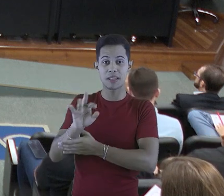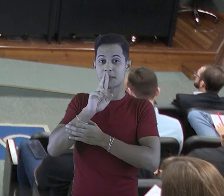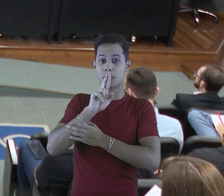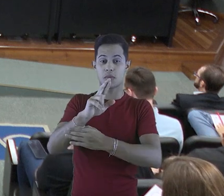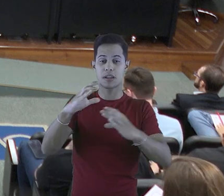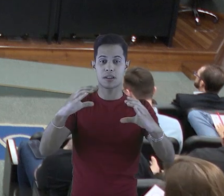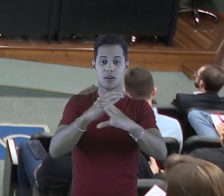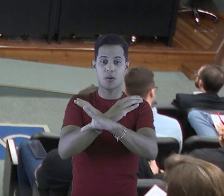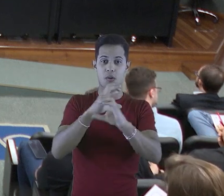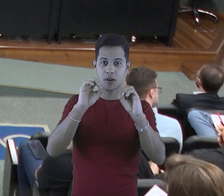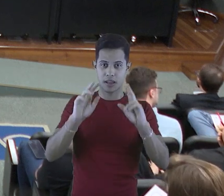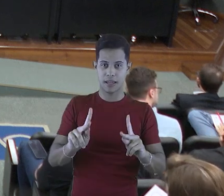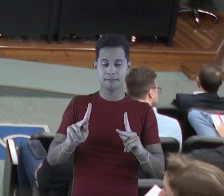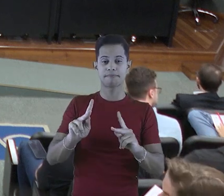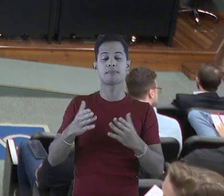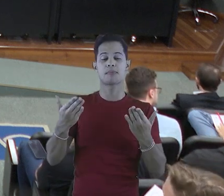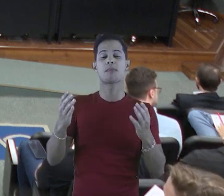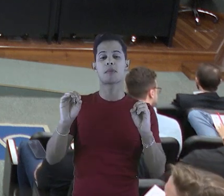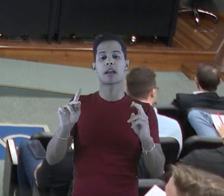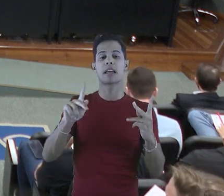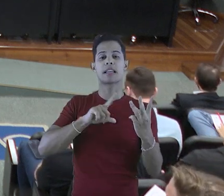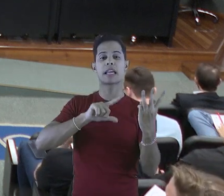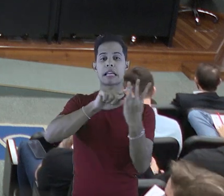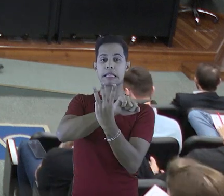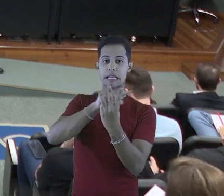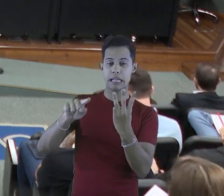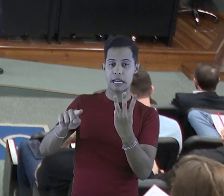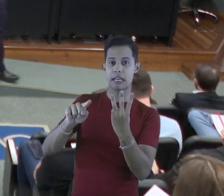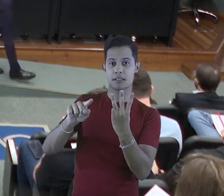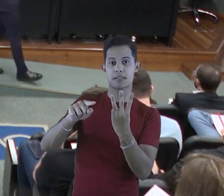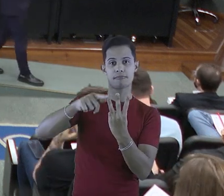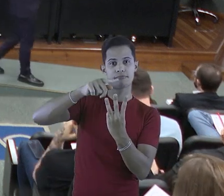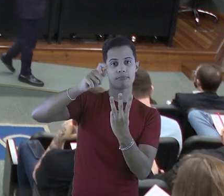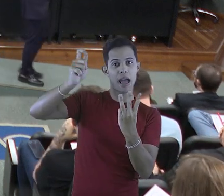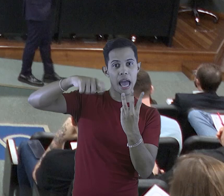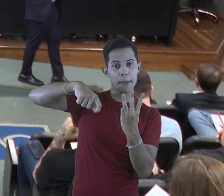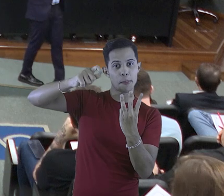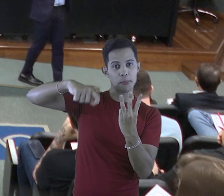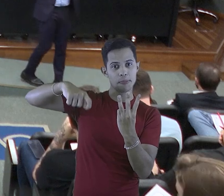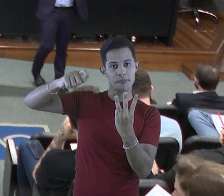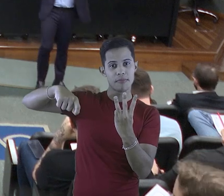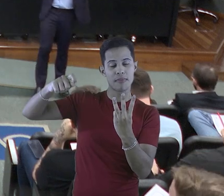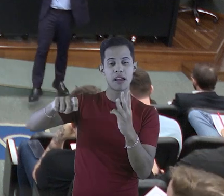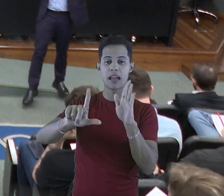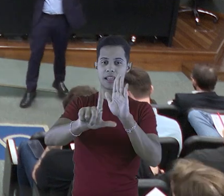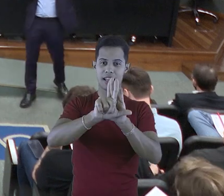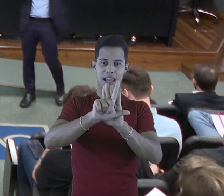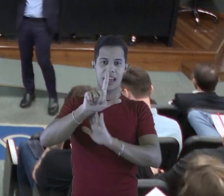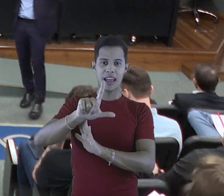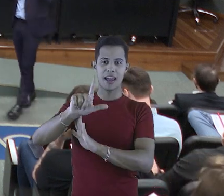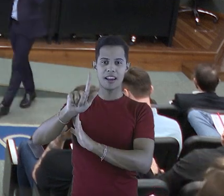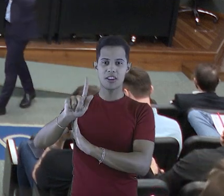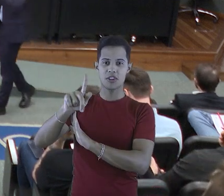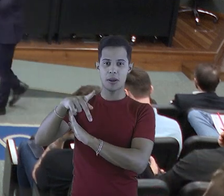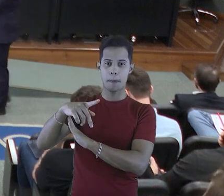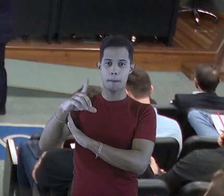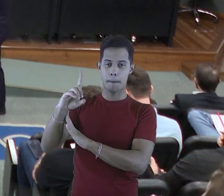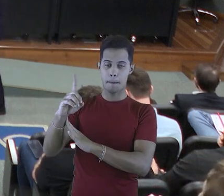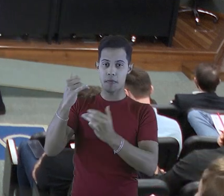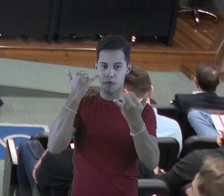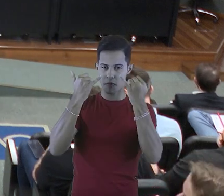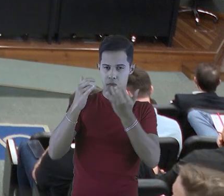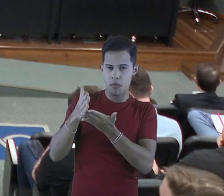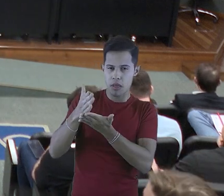Bom, pessoal, nós temos essas três hipóteses de dados lá na LGPD. Os dados diretos, aqui nenhuma dúvida.